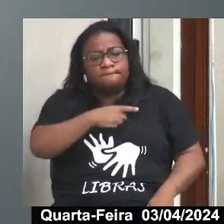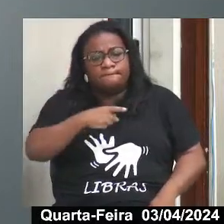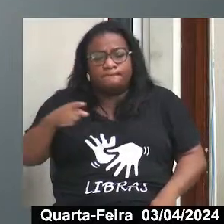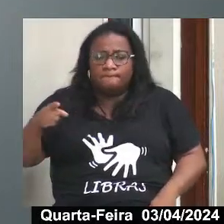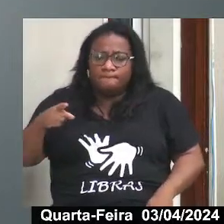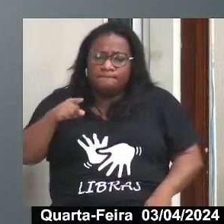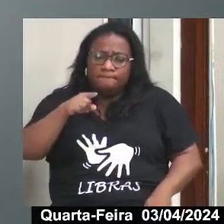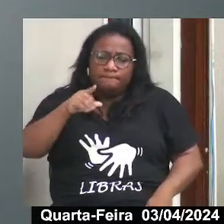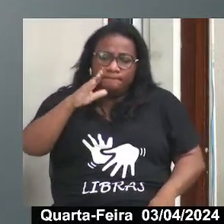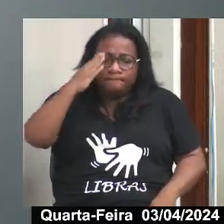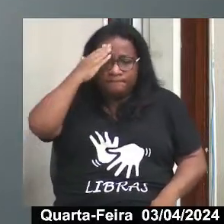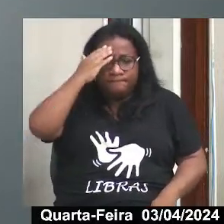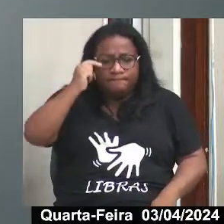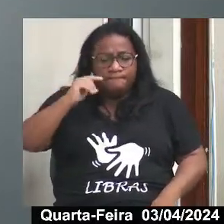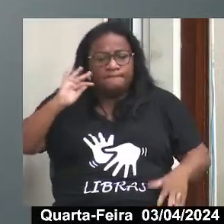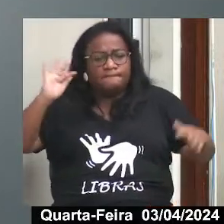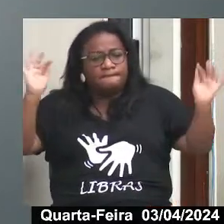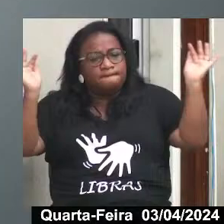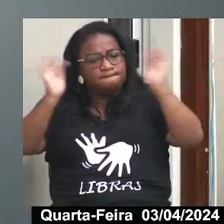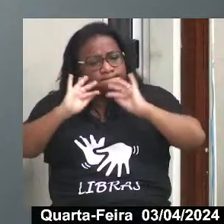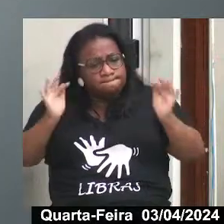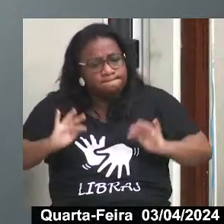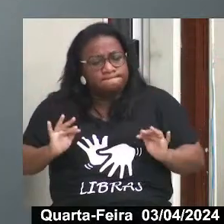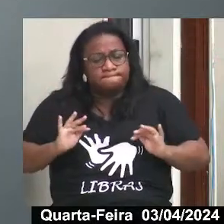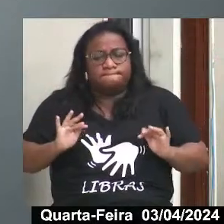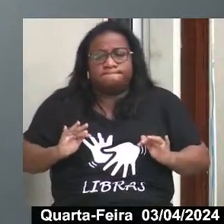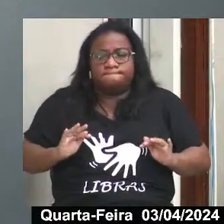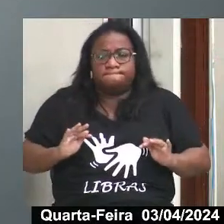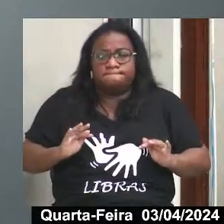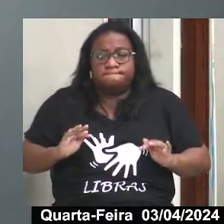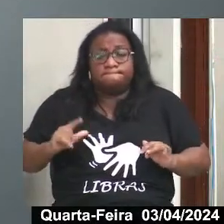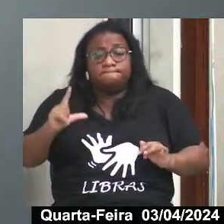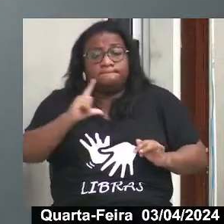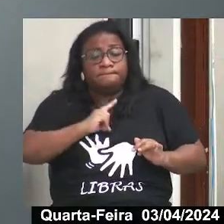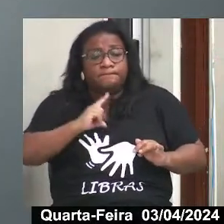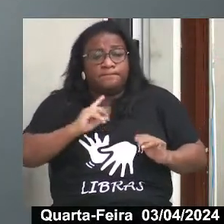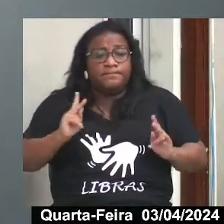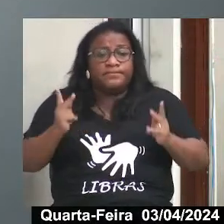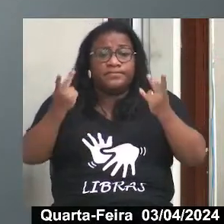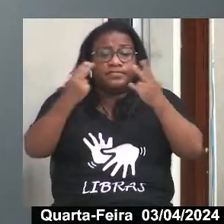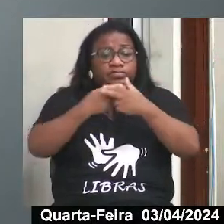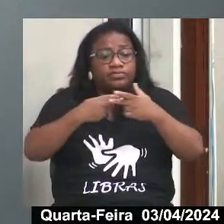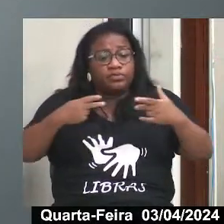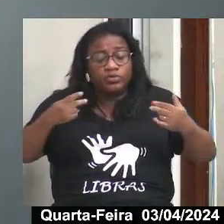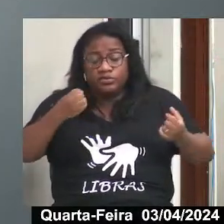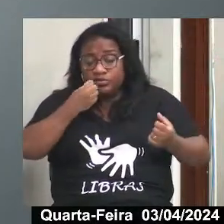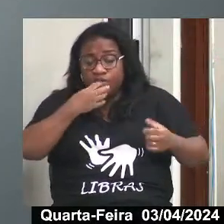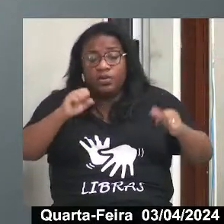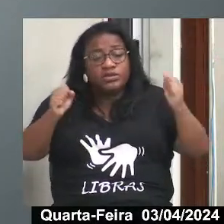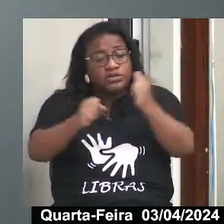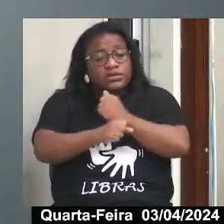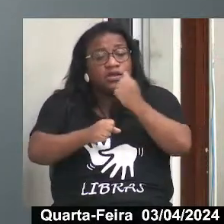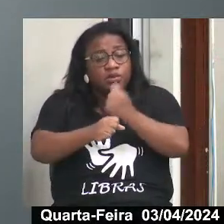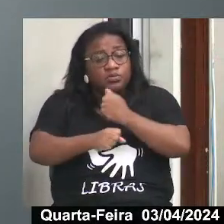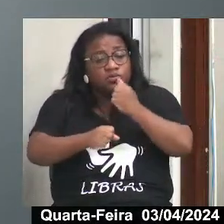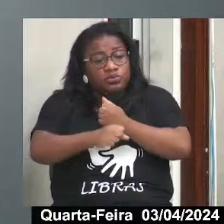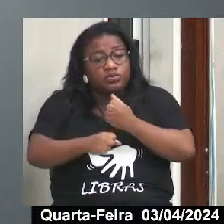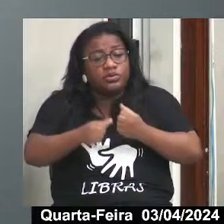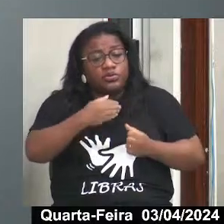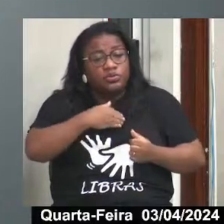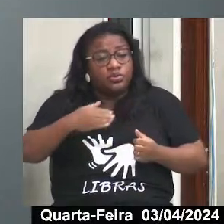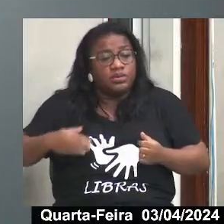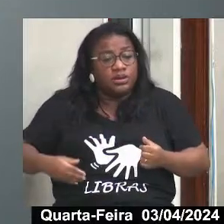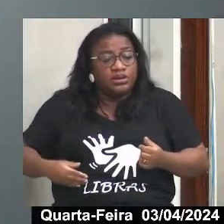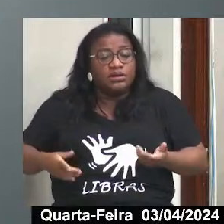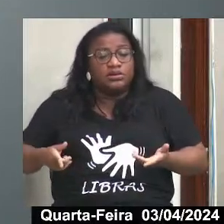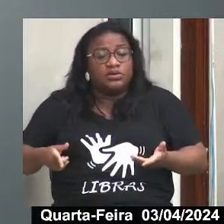Você que é daquela região, você está sendo premiado, meu irmão. Premiado com tantas coisas boas que esse governo está levando ali para